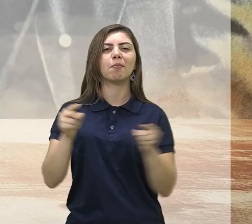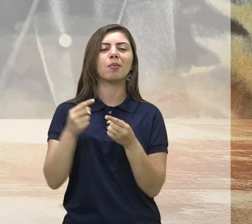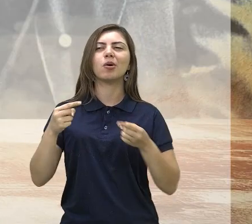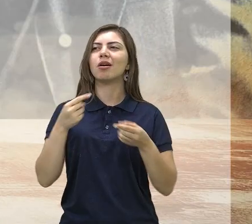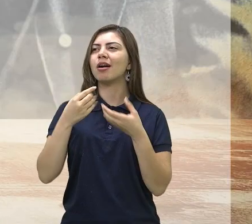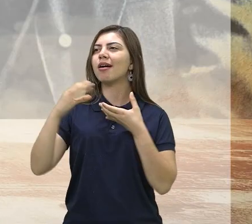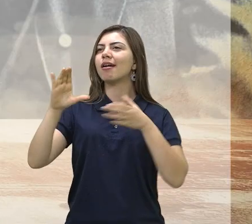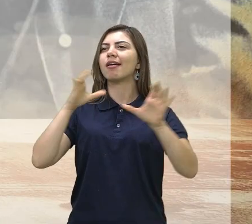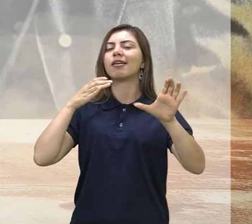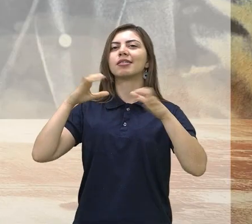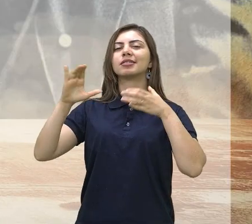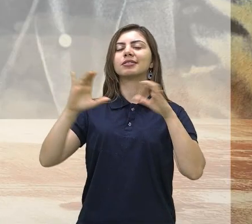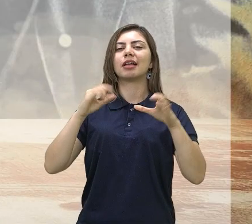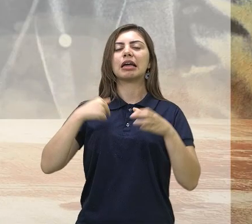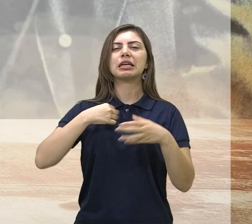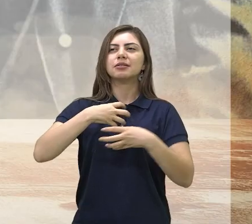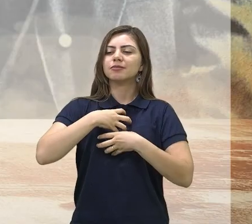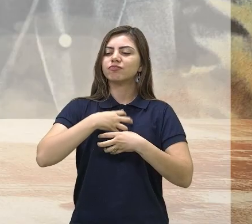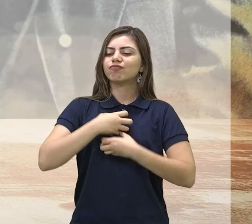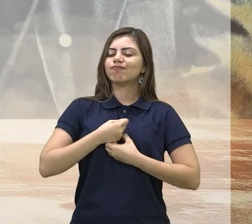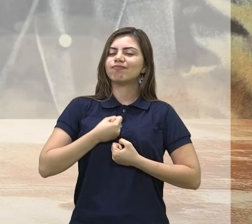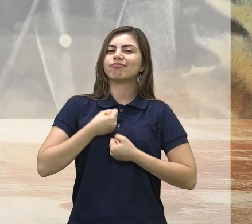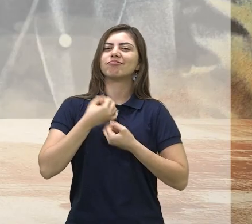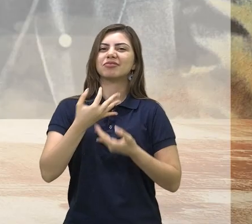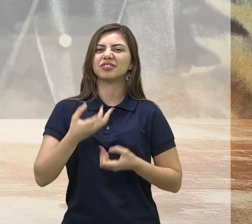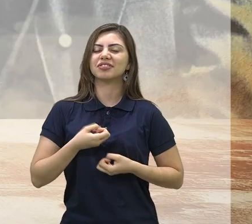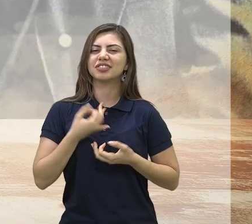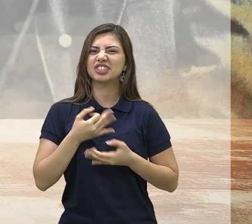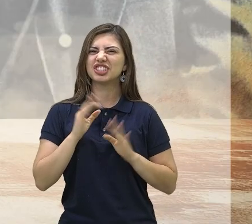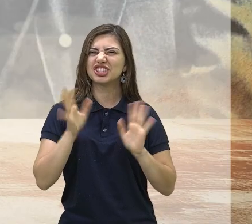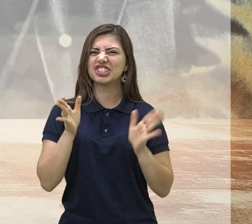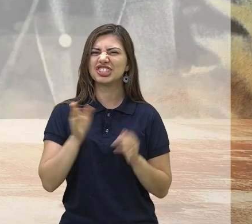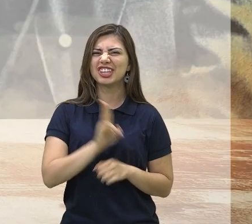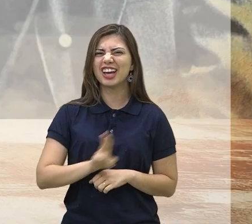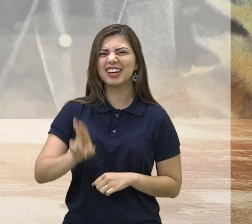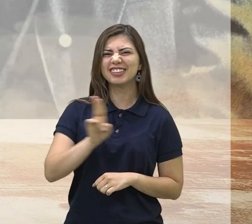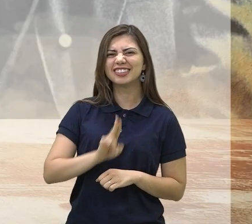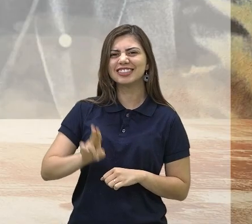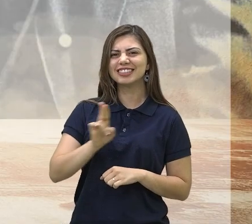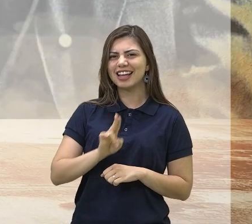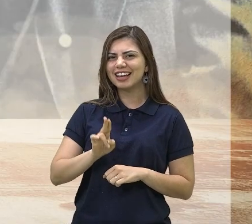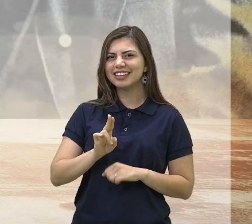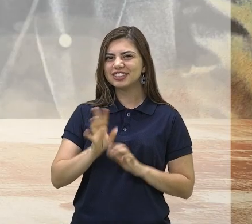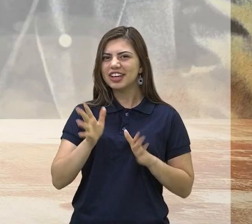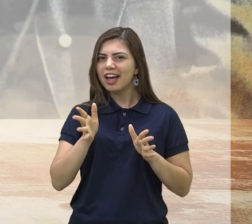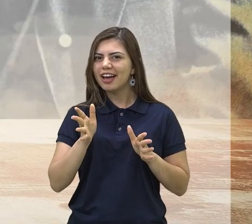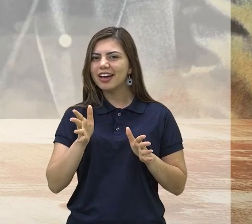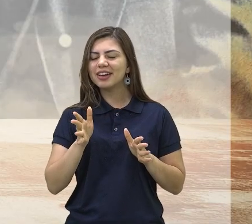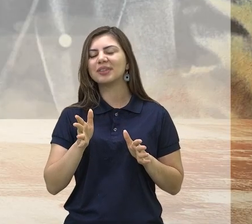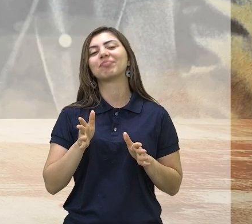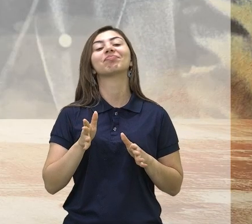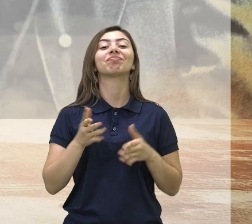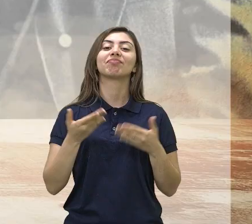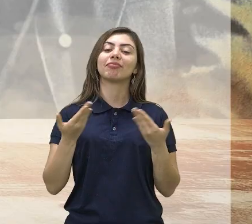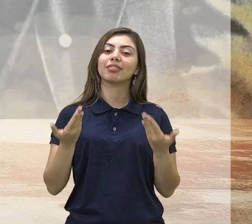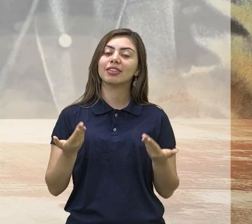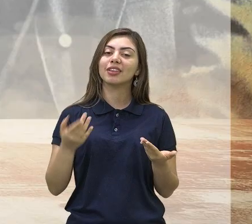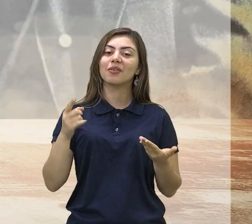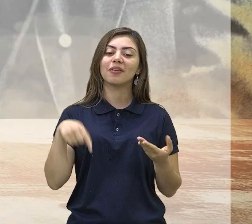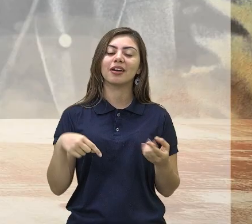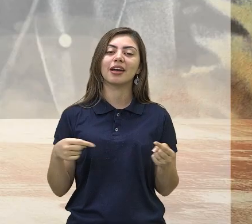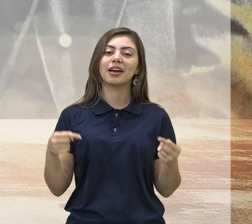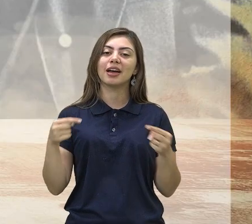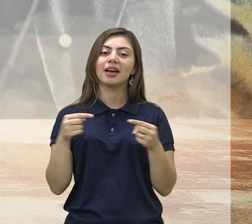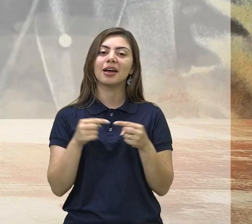para expressar essa dor? Já utilizaram a arte, a literatura para isso? Muito bem, esse movimento